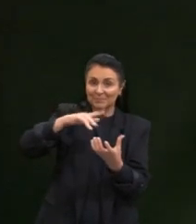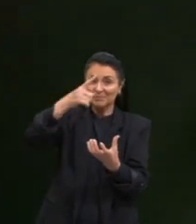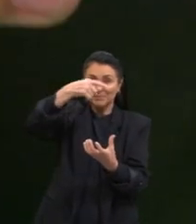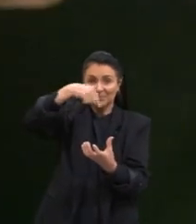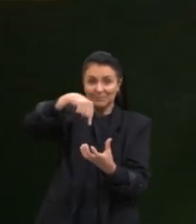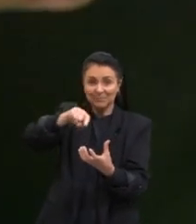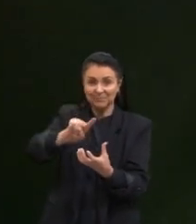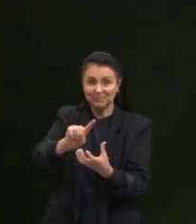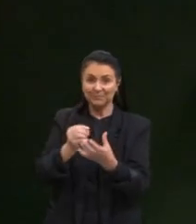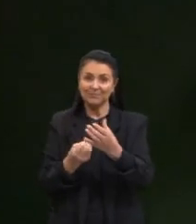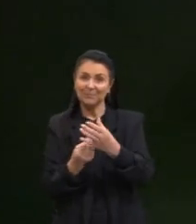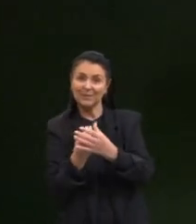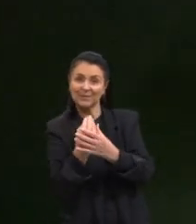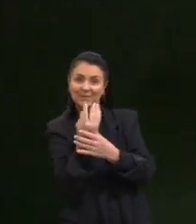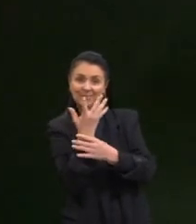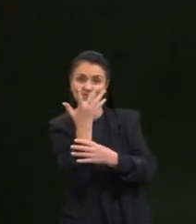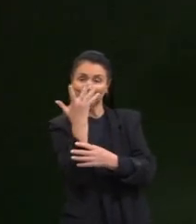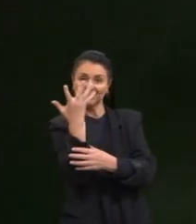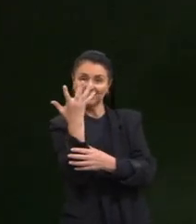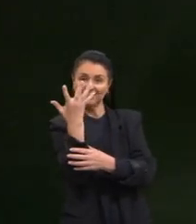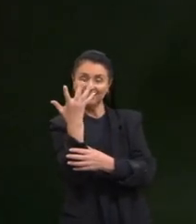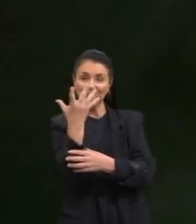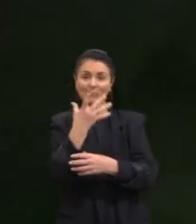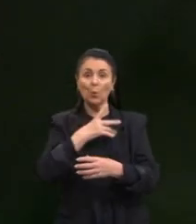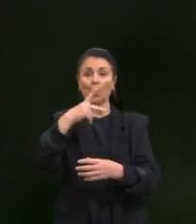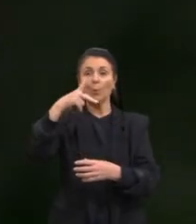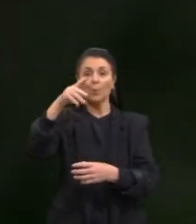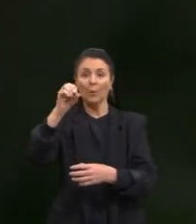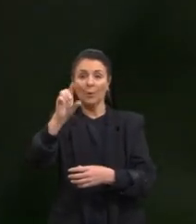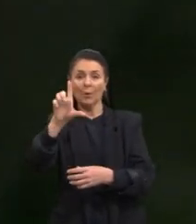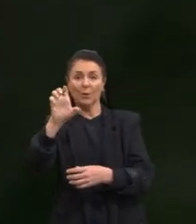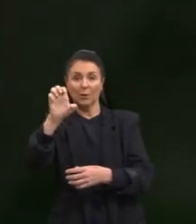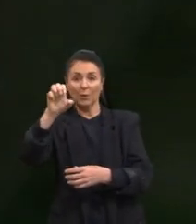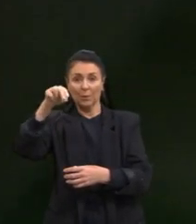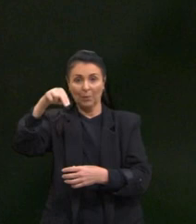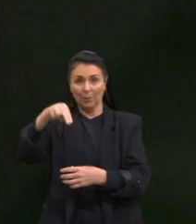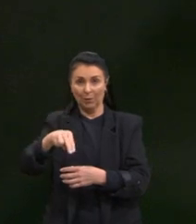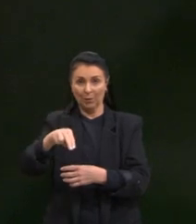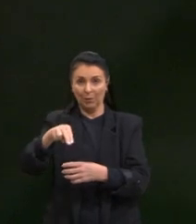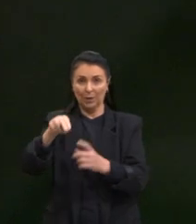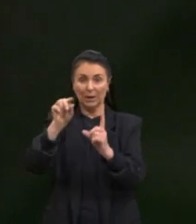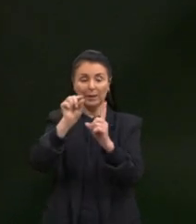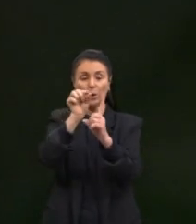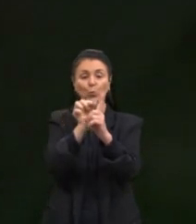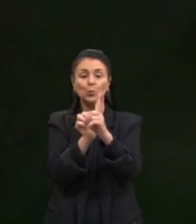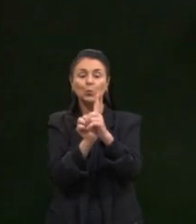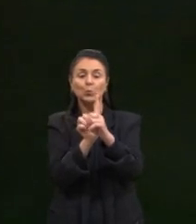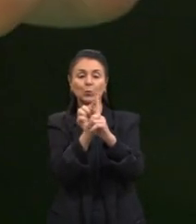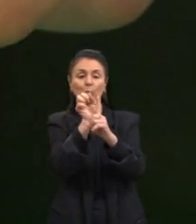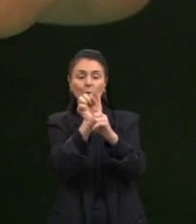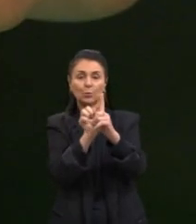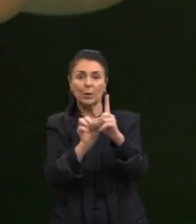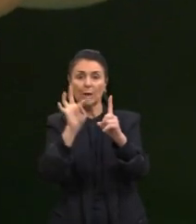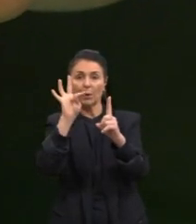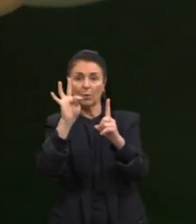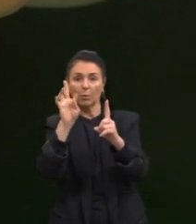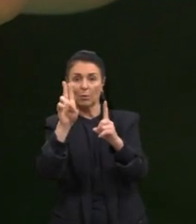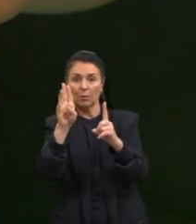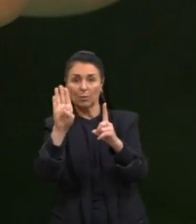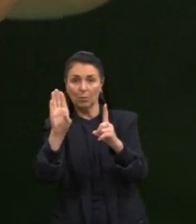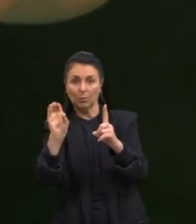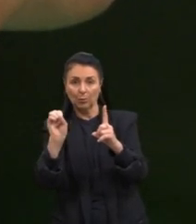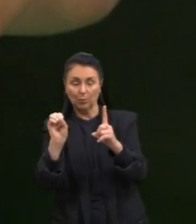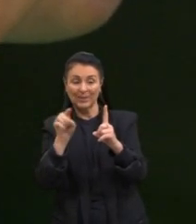chegou já na outra planta e se ponen vai passar por esse tubo aquilo essa aqui é a parte